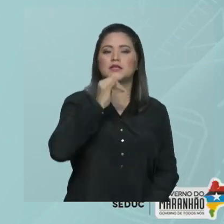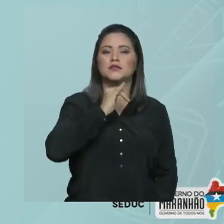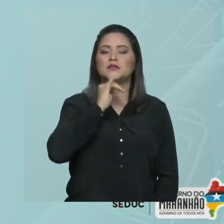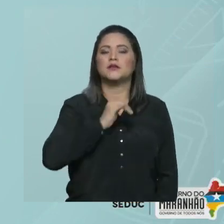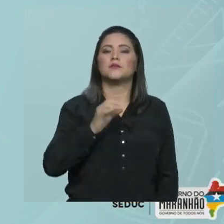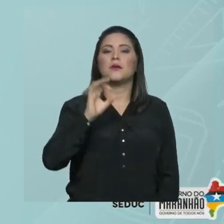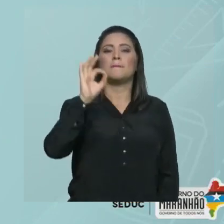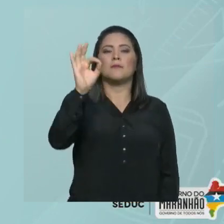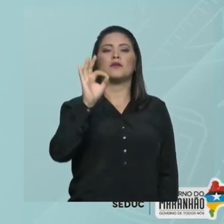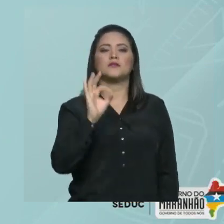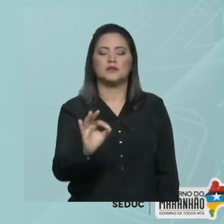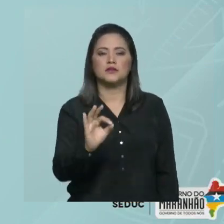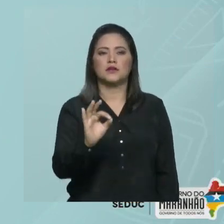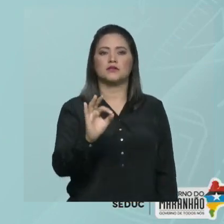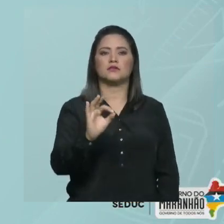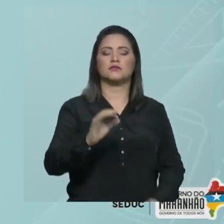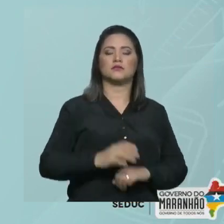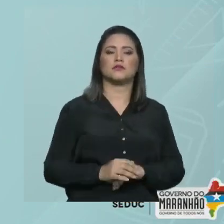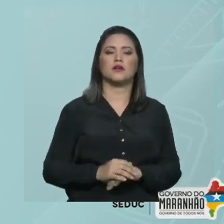definição.